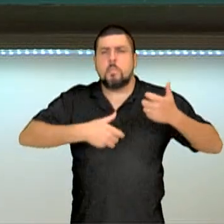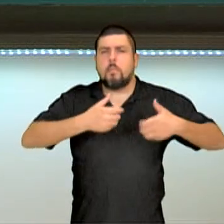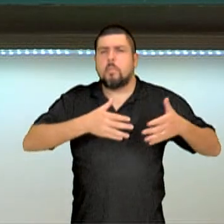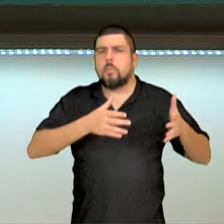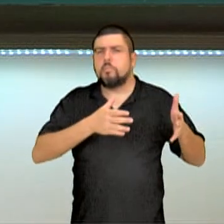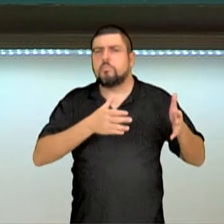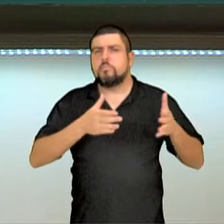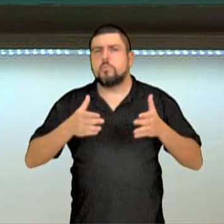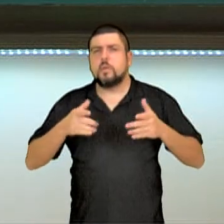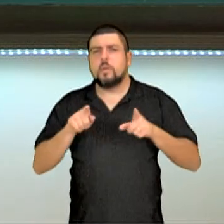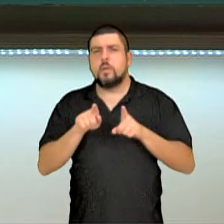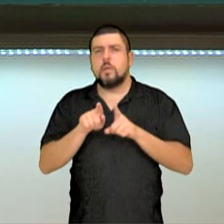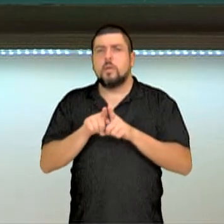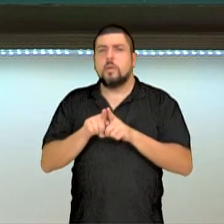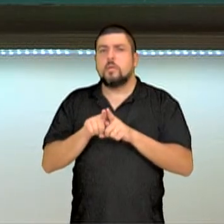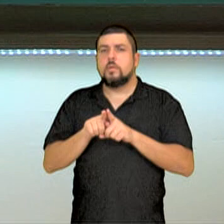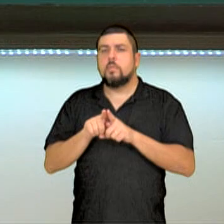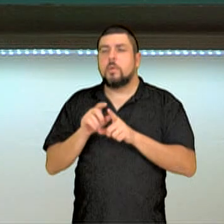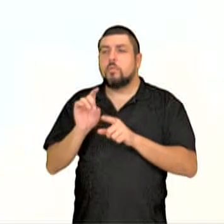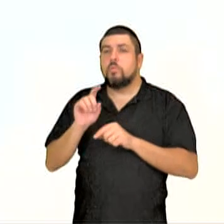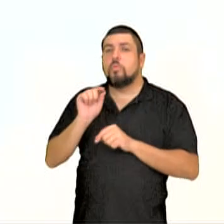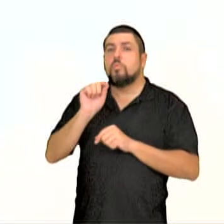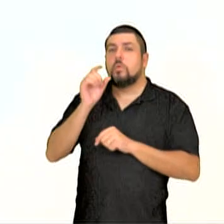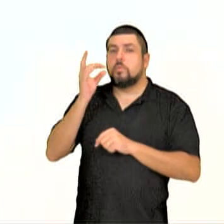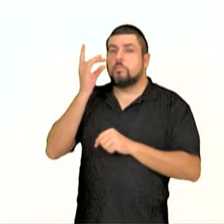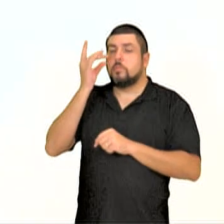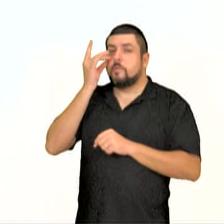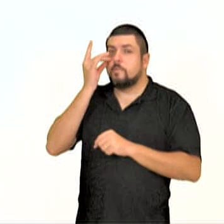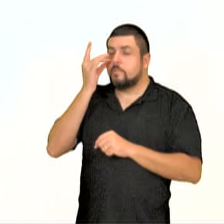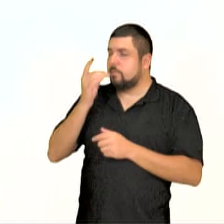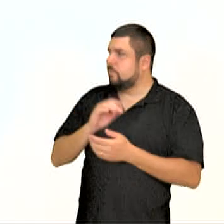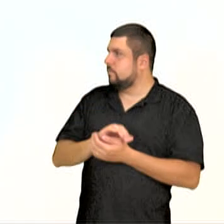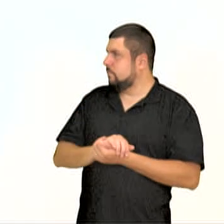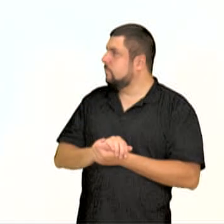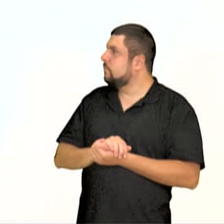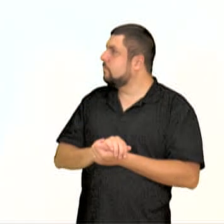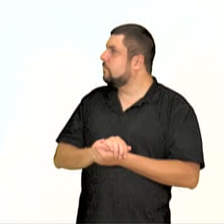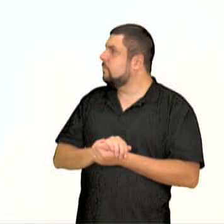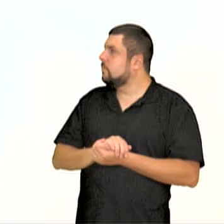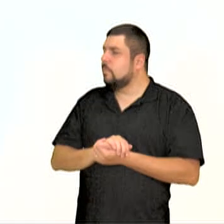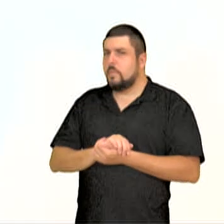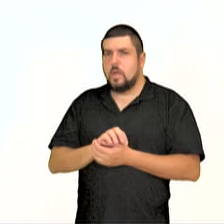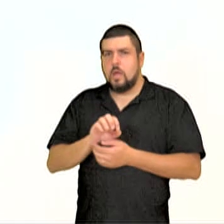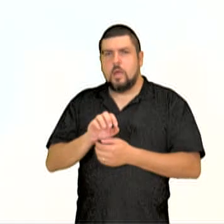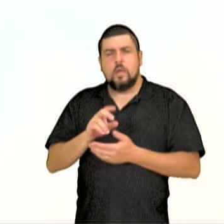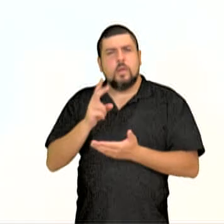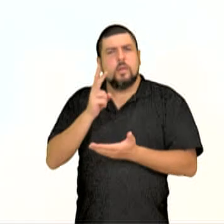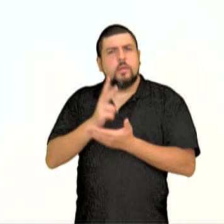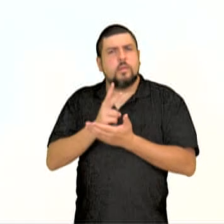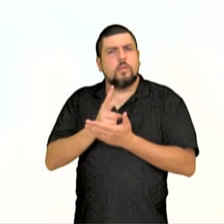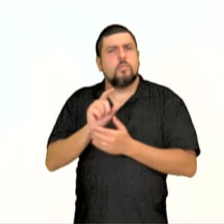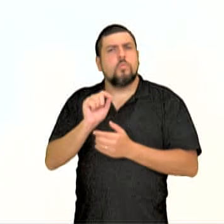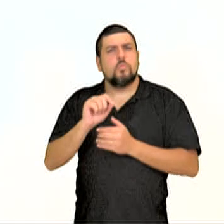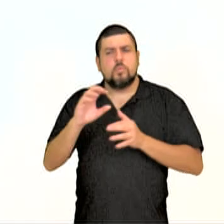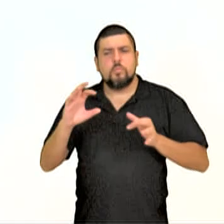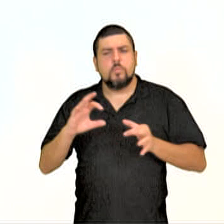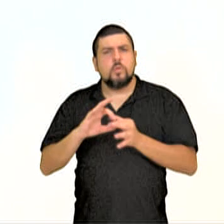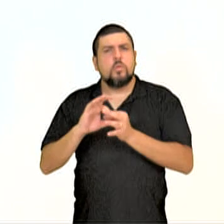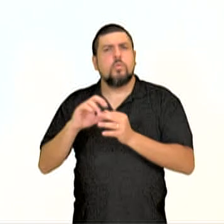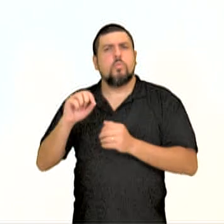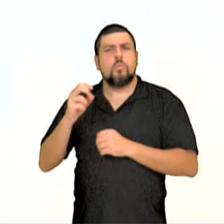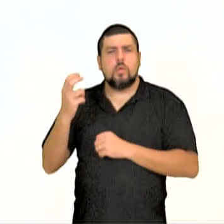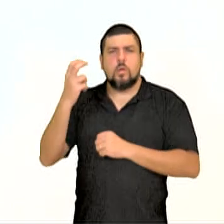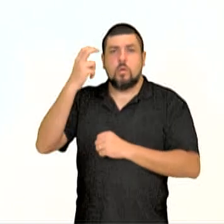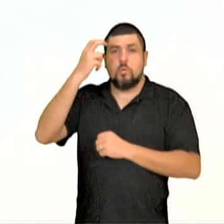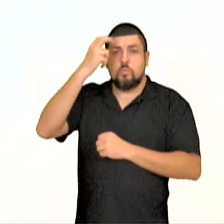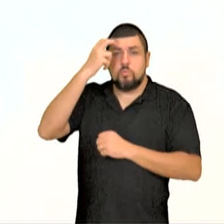trabalhando. Sempre foi associado à cultura e à identidade negra. Então, as danças de rua, elas sempre foram associadas à